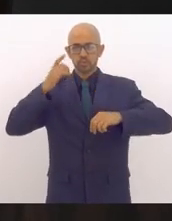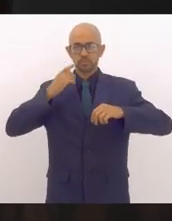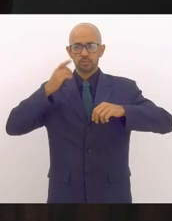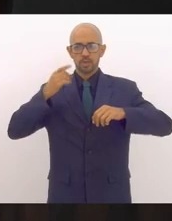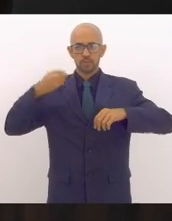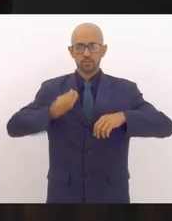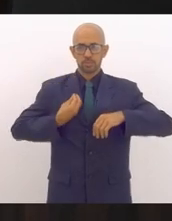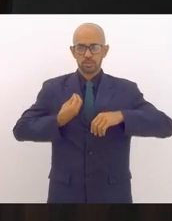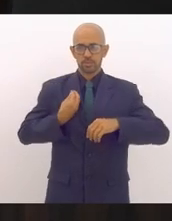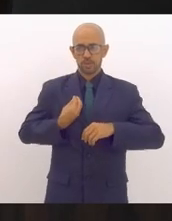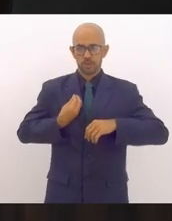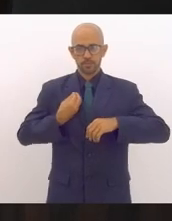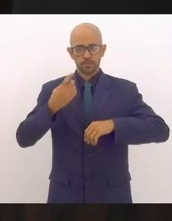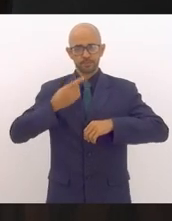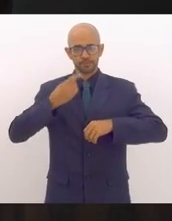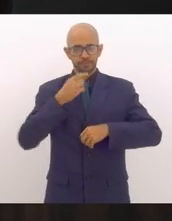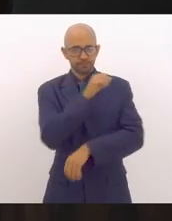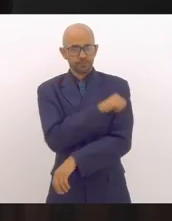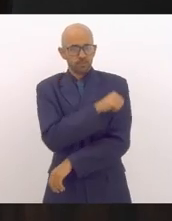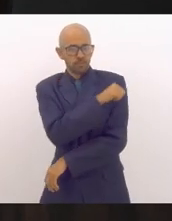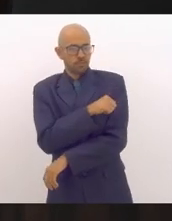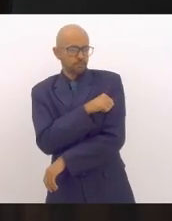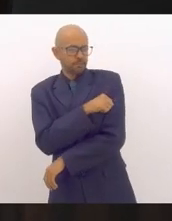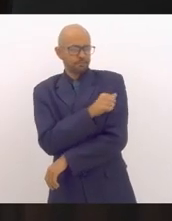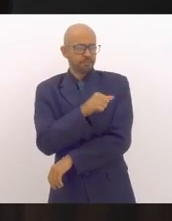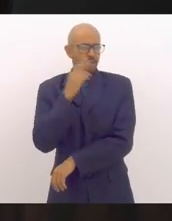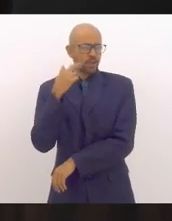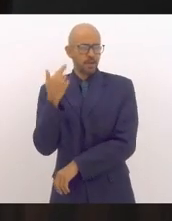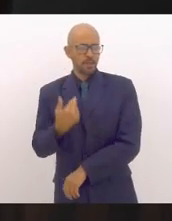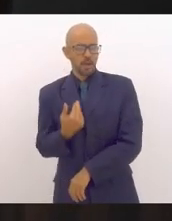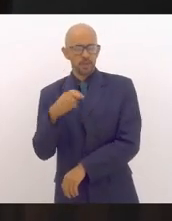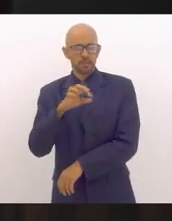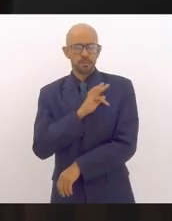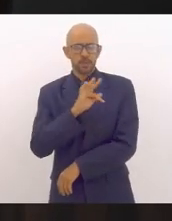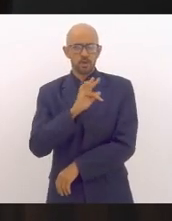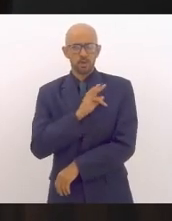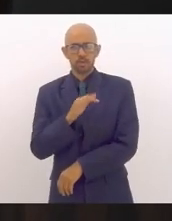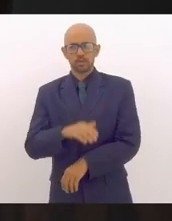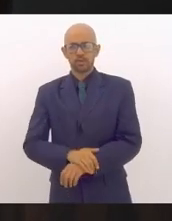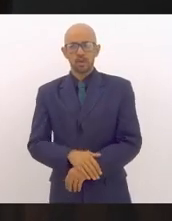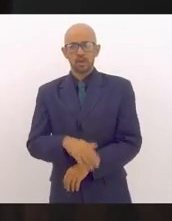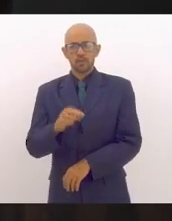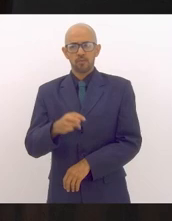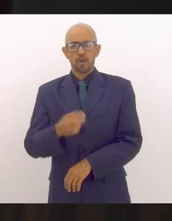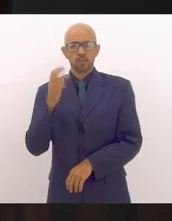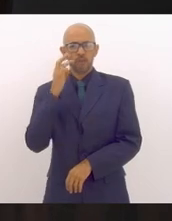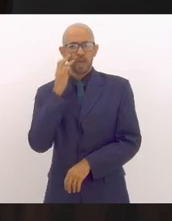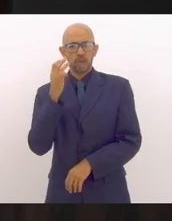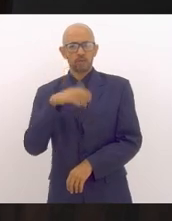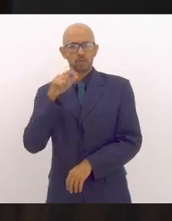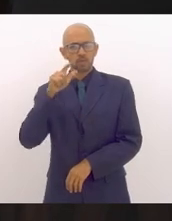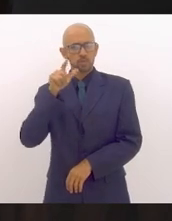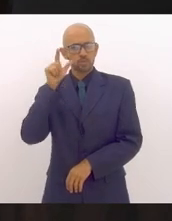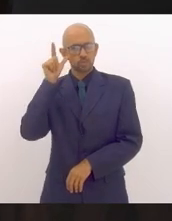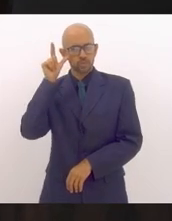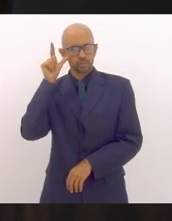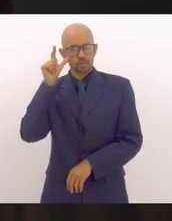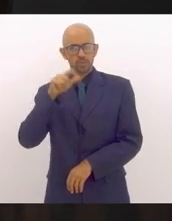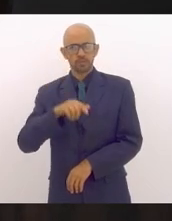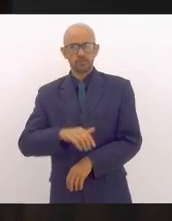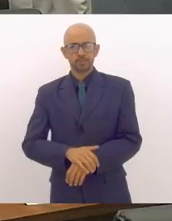presentes. Deputada enfermeira, deputada Renata, deputada Marta Rocha, deputado Valdec, deputada Lucinha,